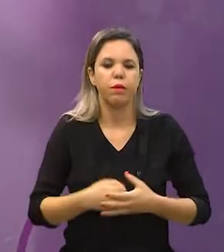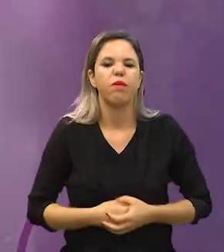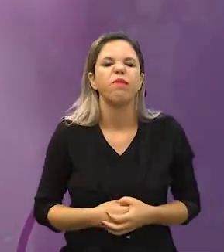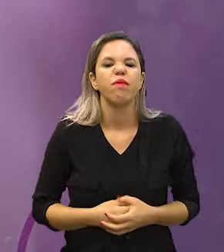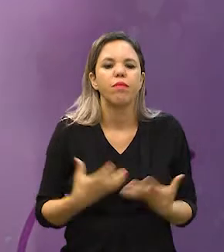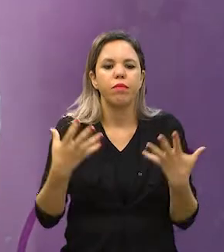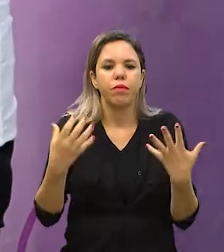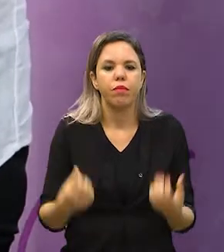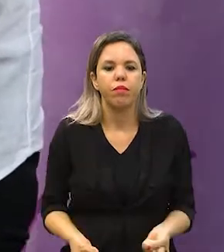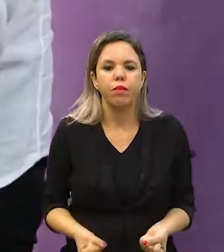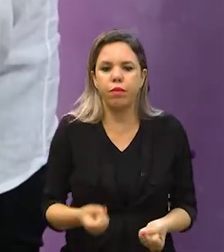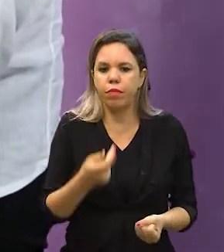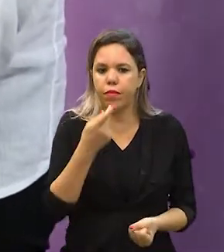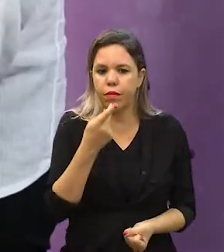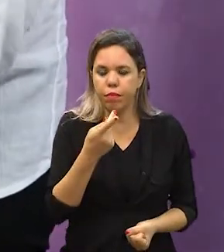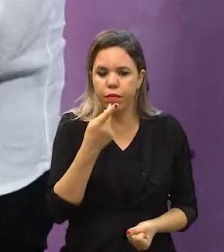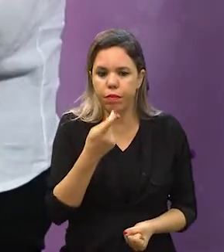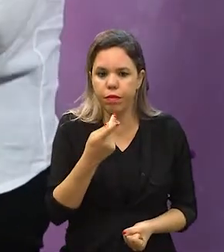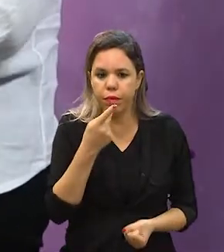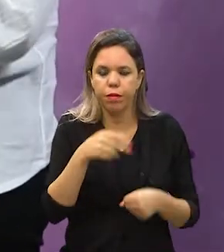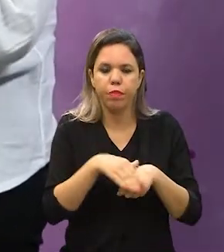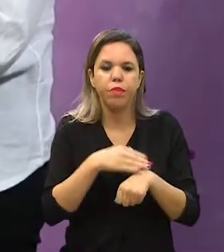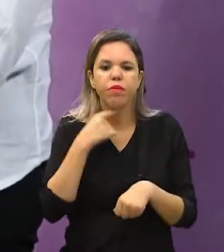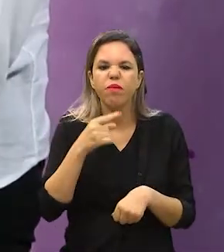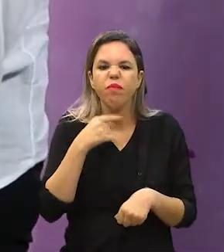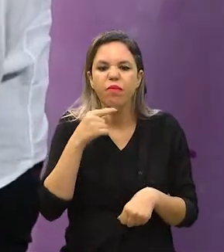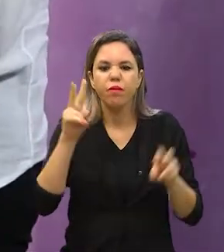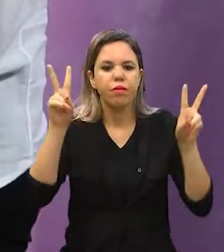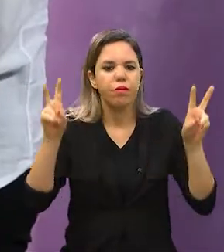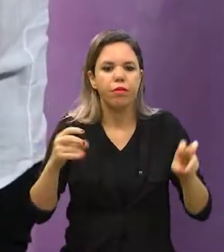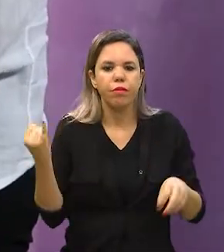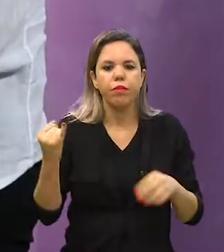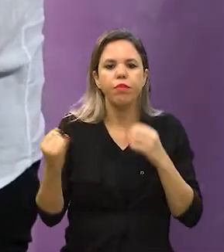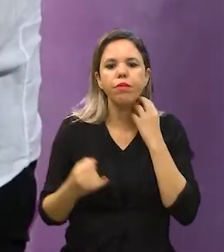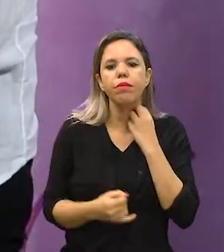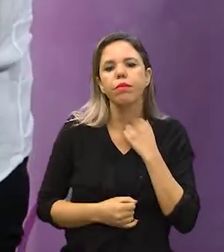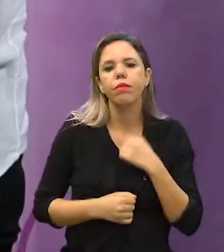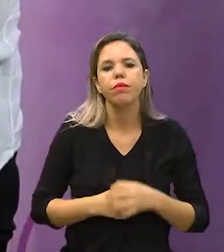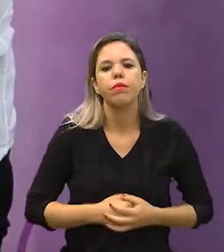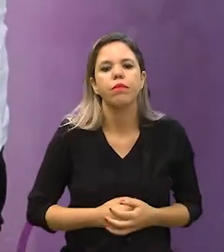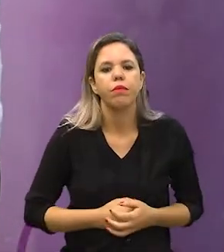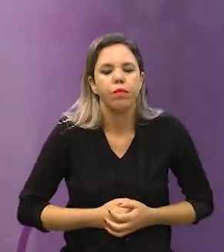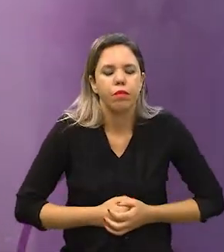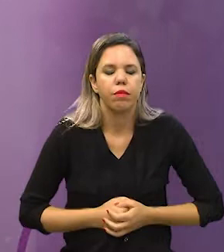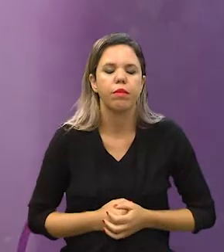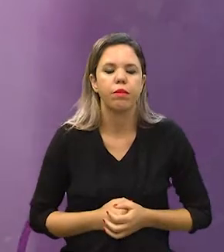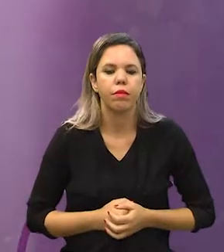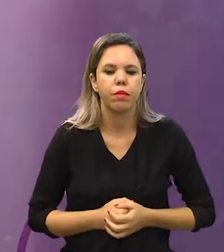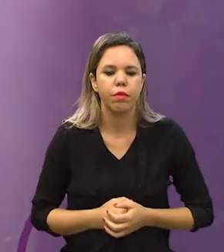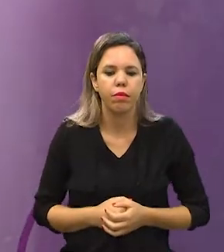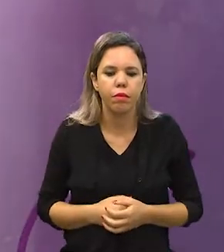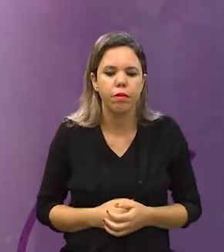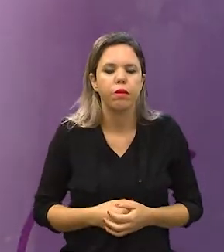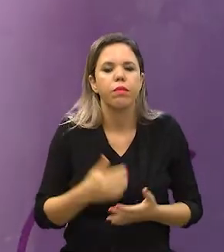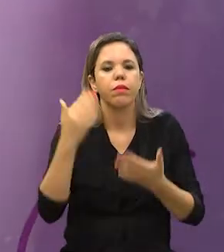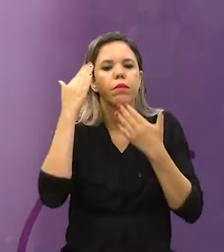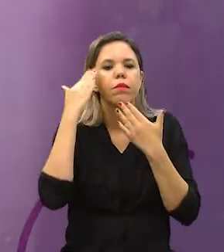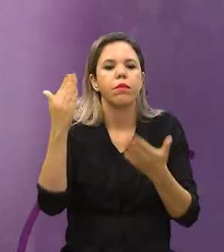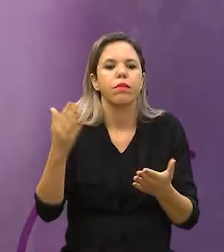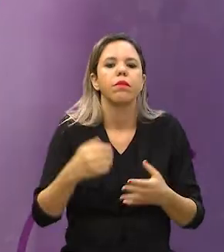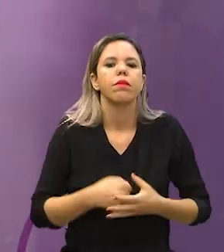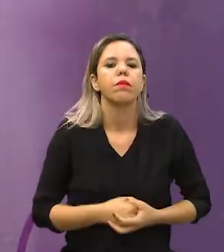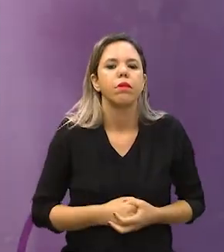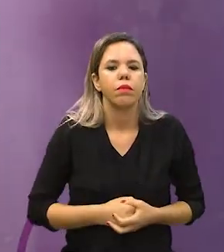por aceitar falar aqui com a gente e tirar as dúvidas sobre esse assunto tão importante, né? Eu que